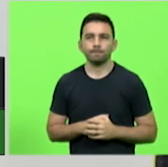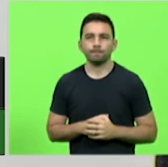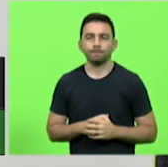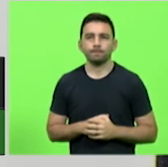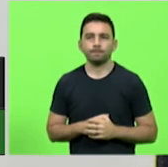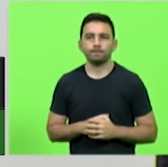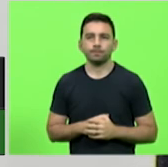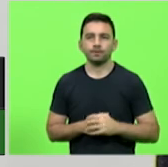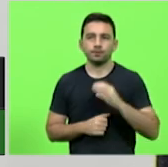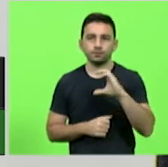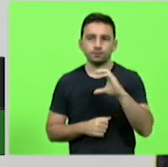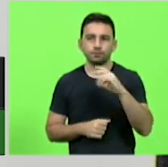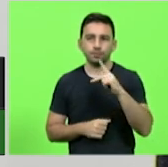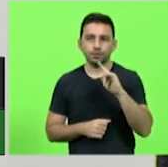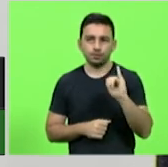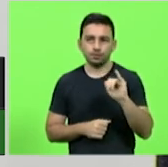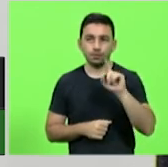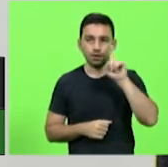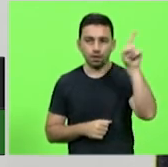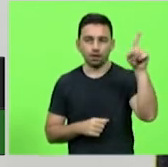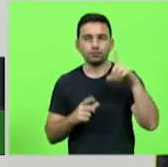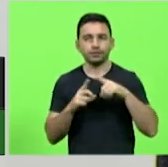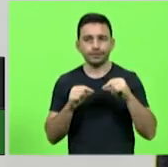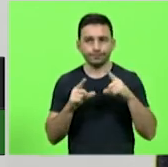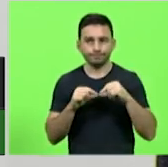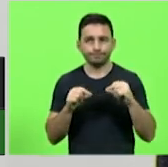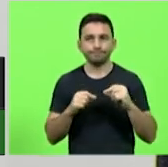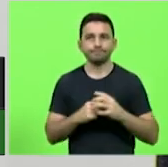A CPI do Senado.